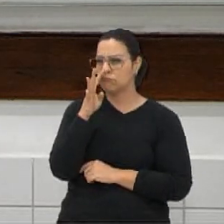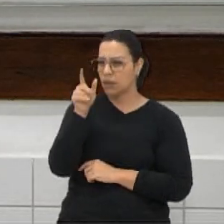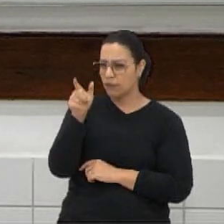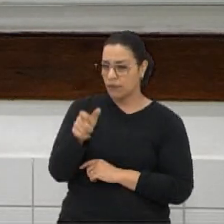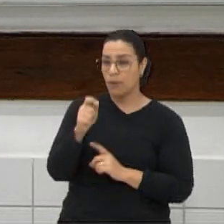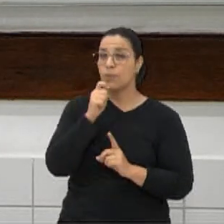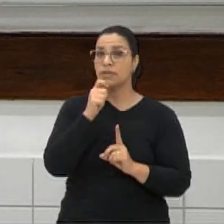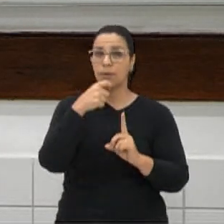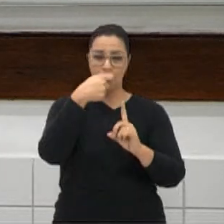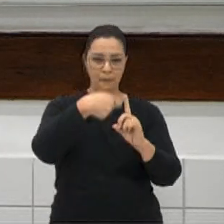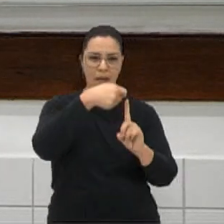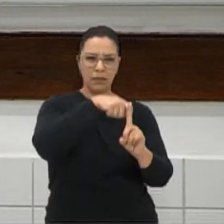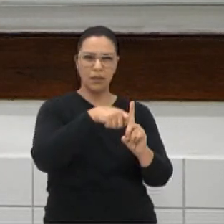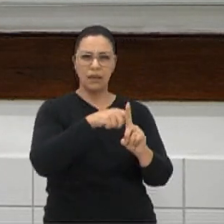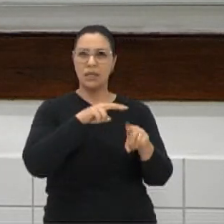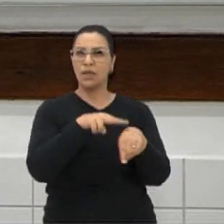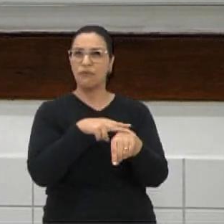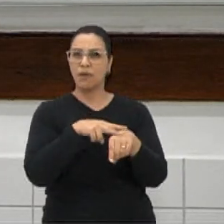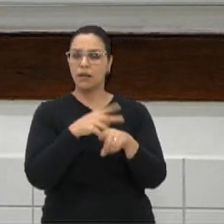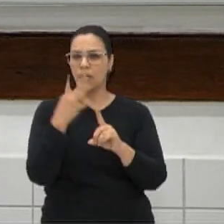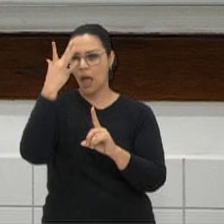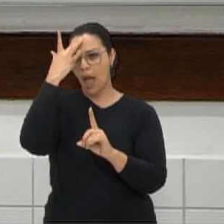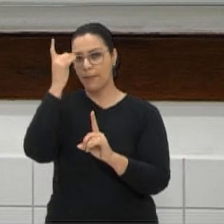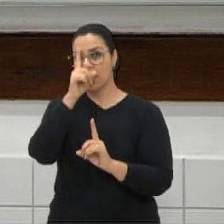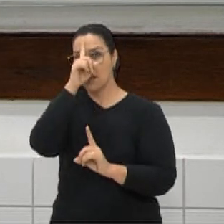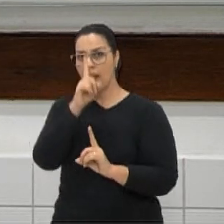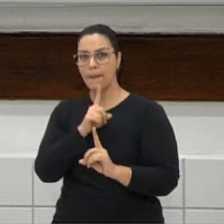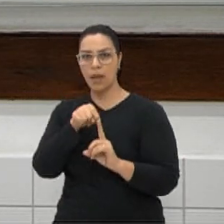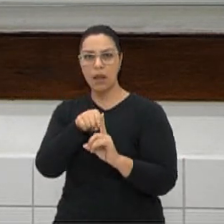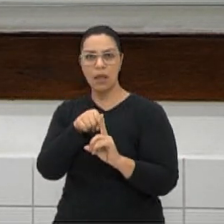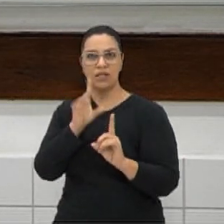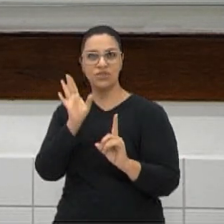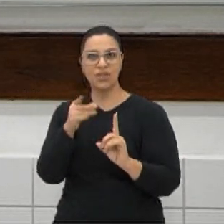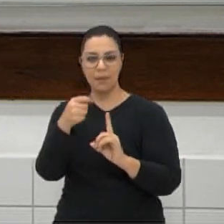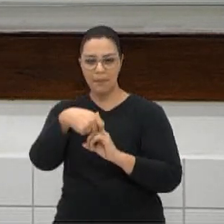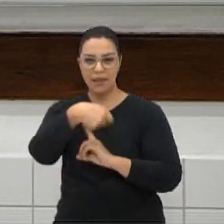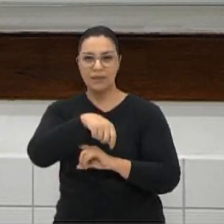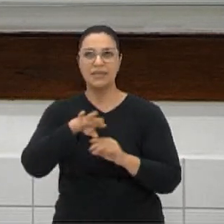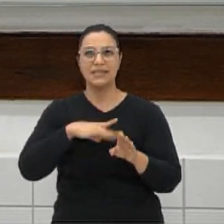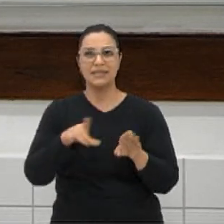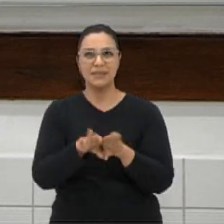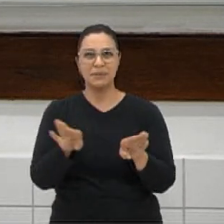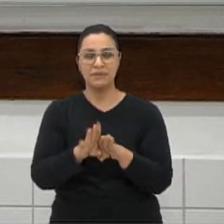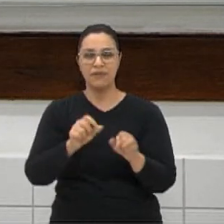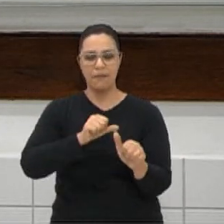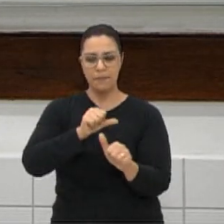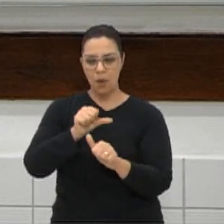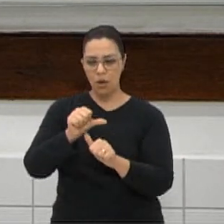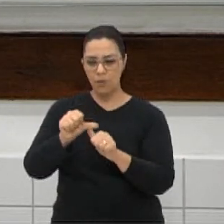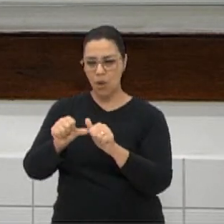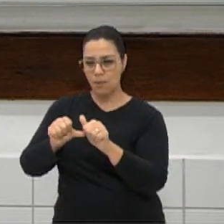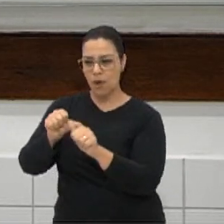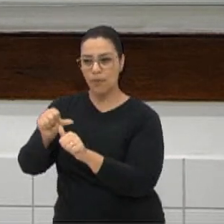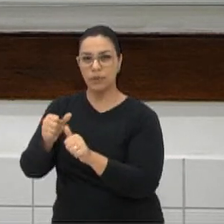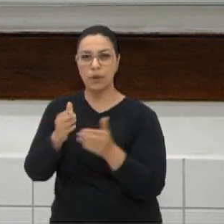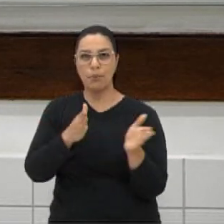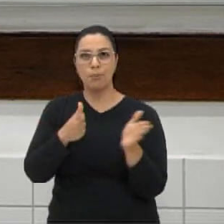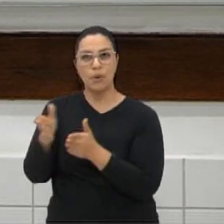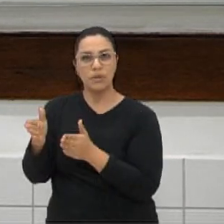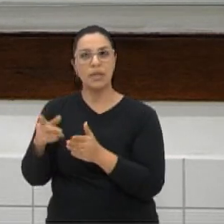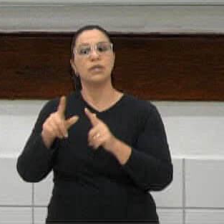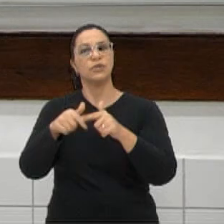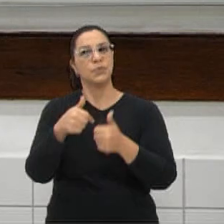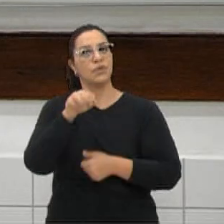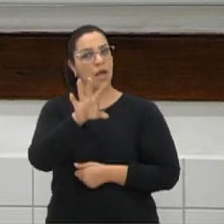uma banana de uma cor e no outro dia você vê ela está mais amarelada, né? Então você vai vendo a mudança com o tempo, né? Então a